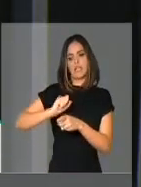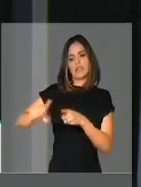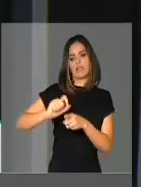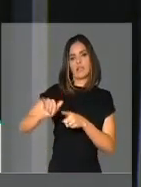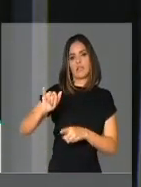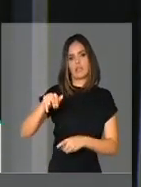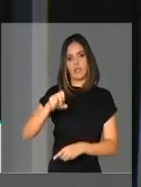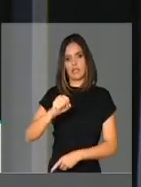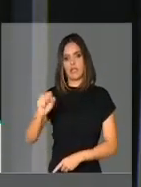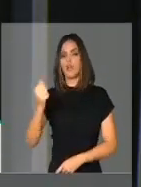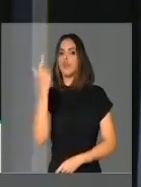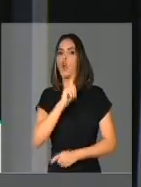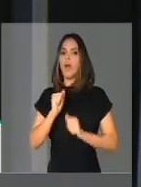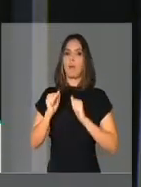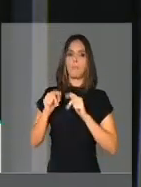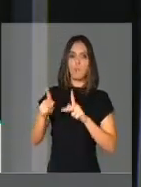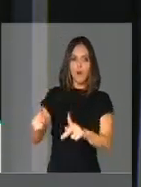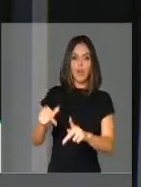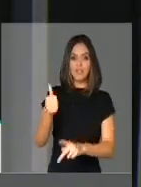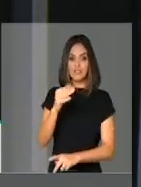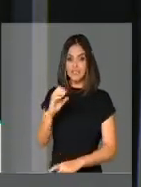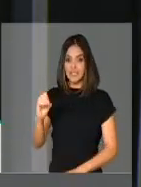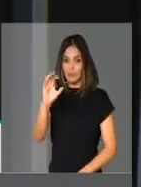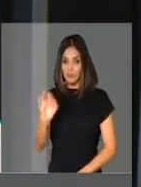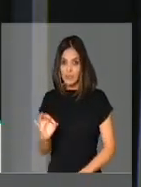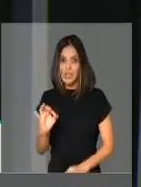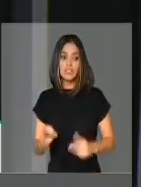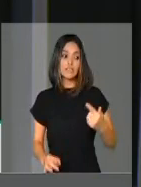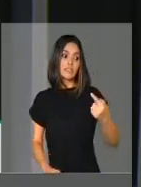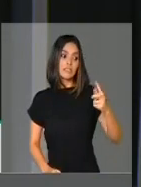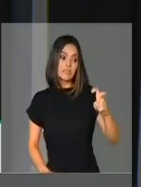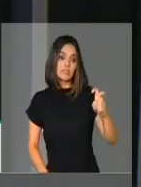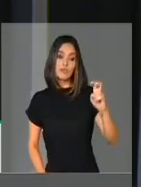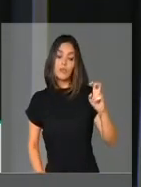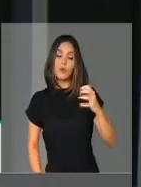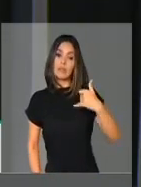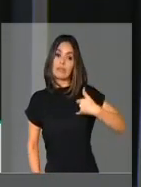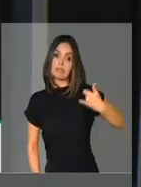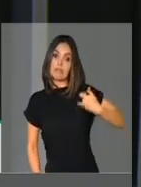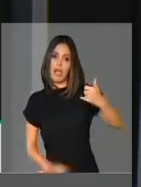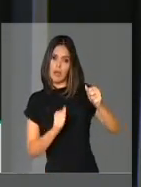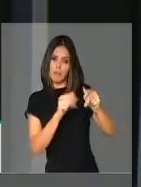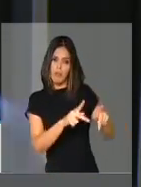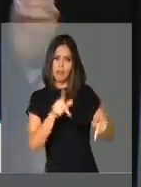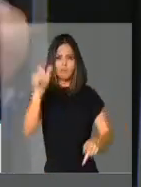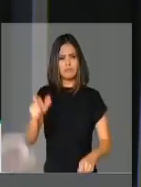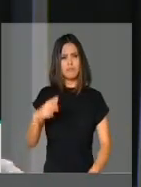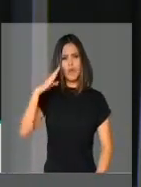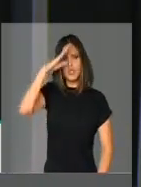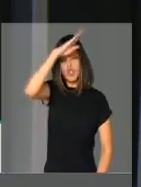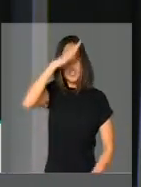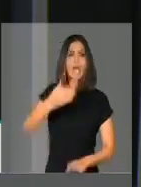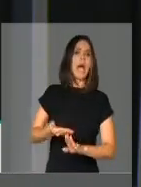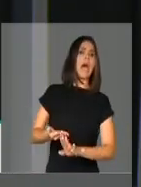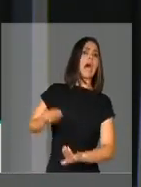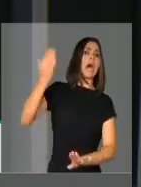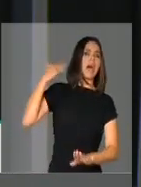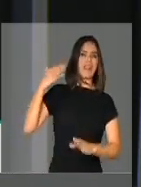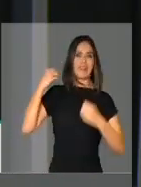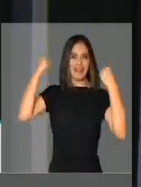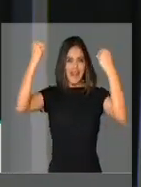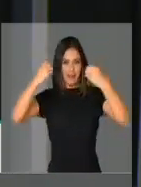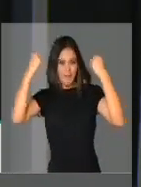acesso à aposentadoria integral e 65 anos de idade mínima, que Bolsonaro disse antes do período da